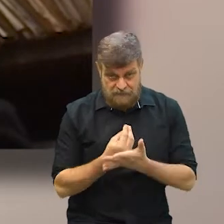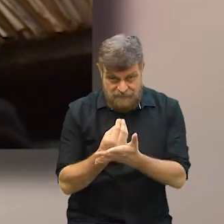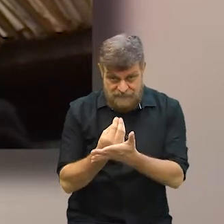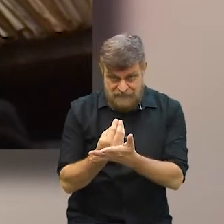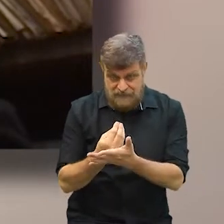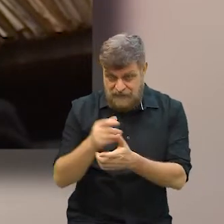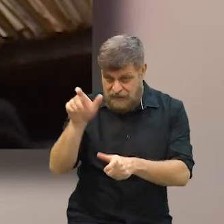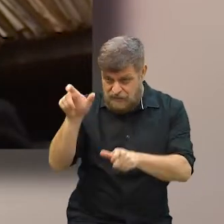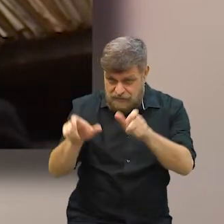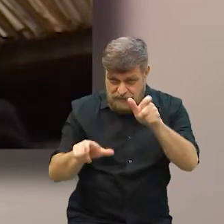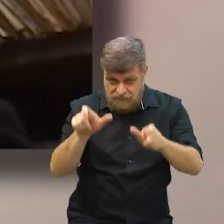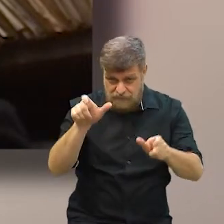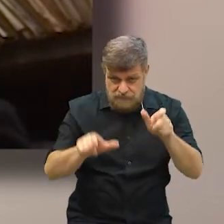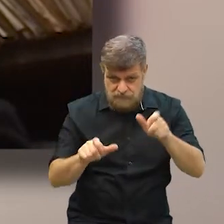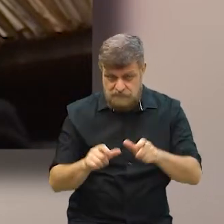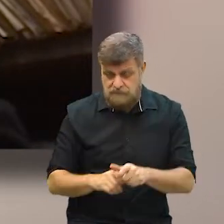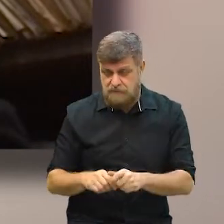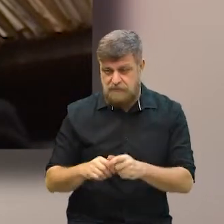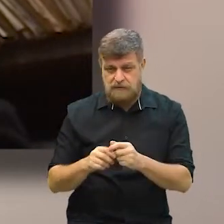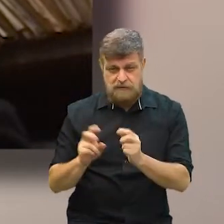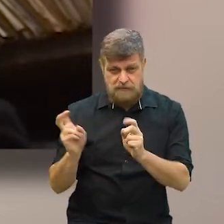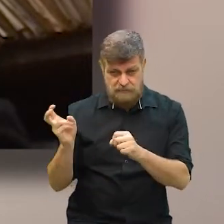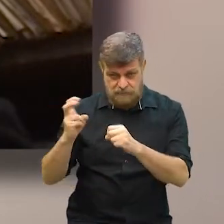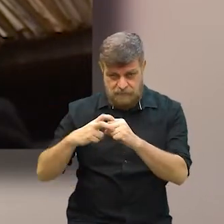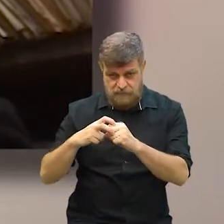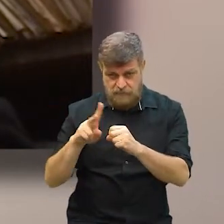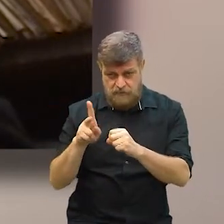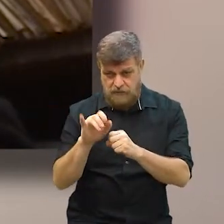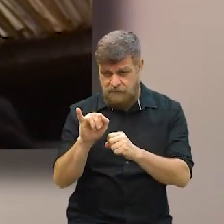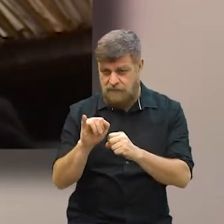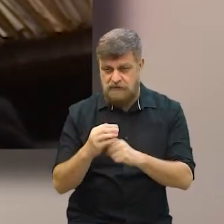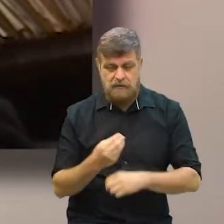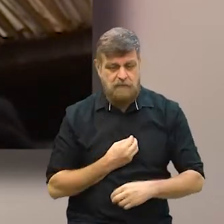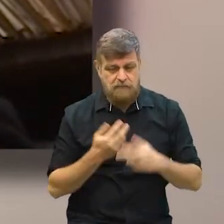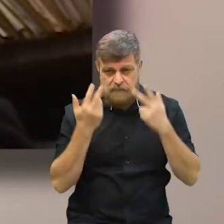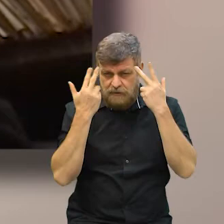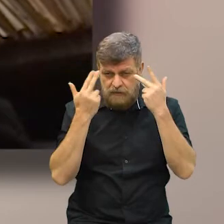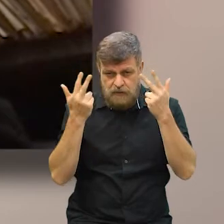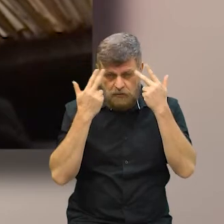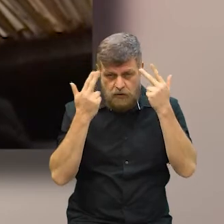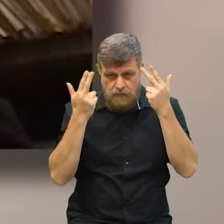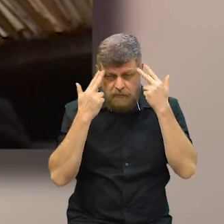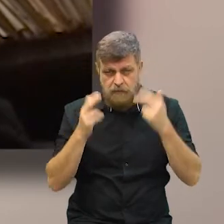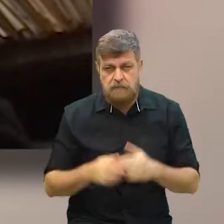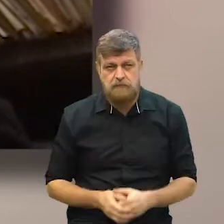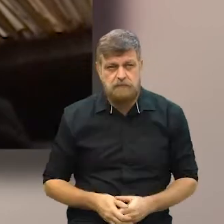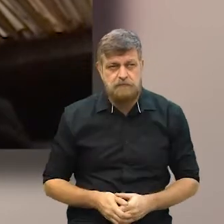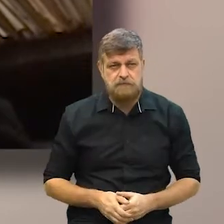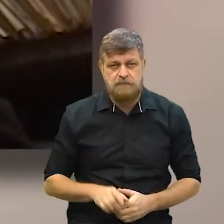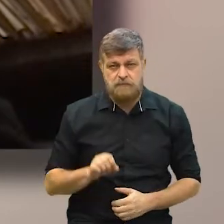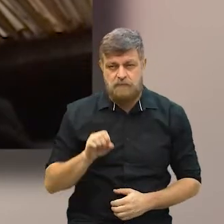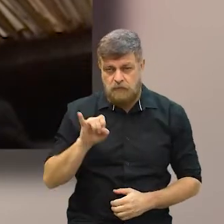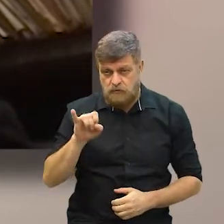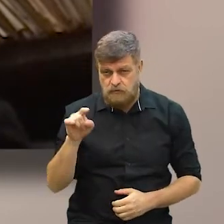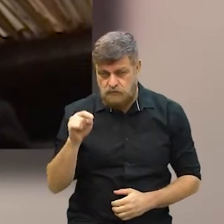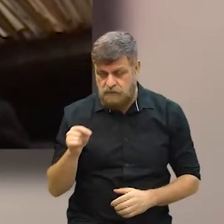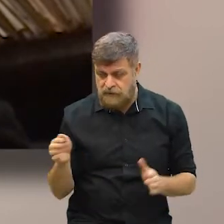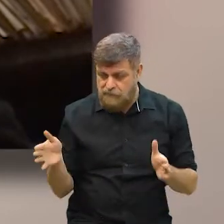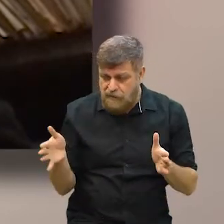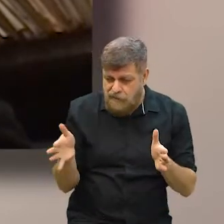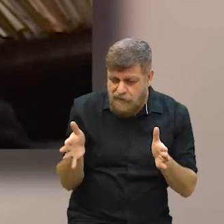hoje do paciente é normal e só vai